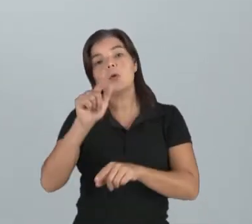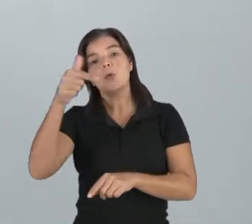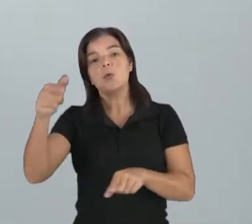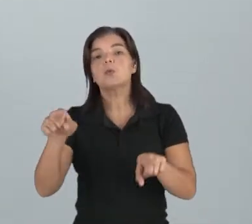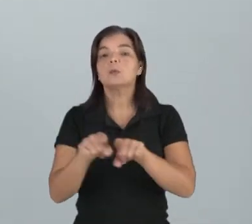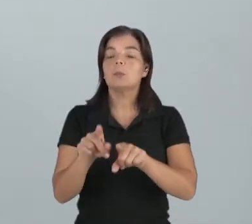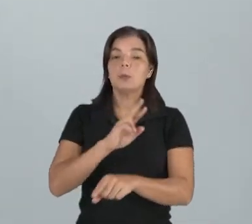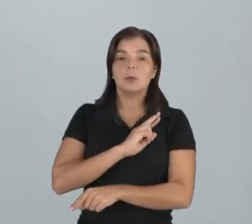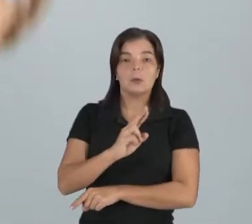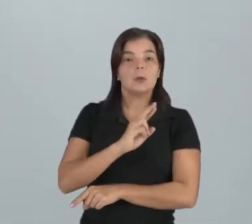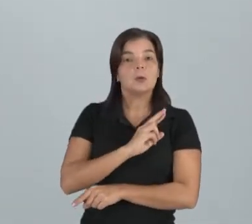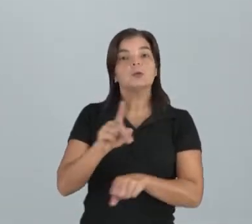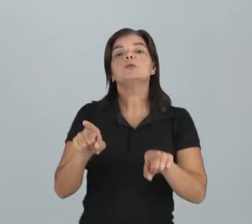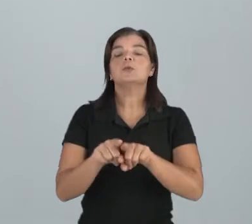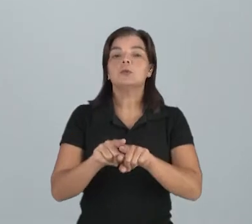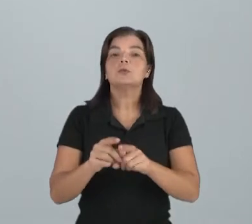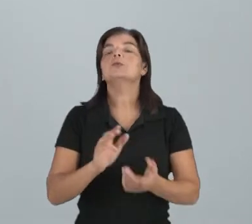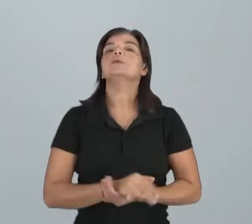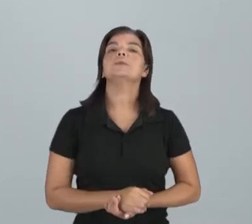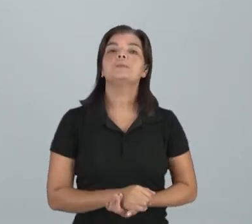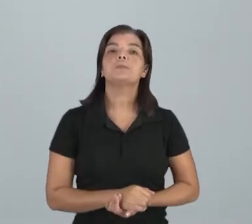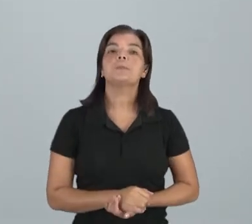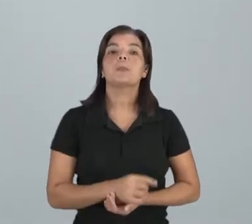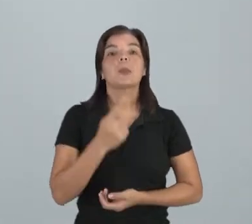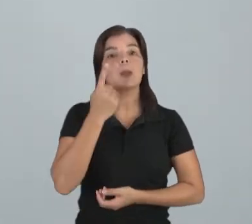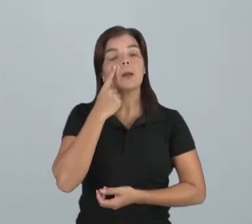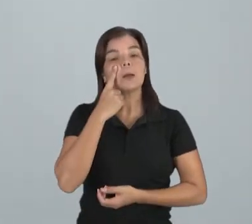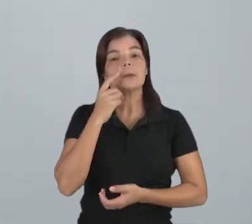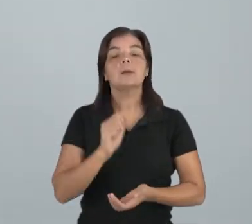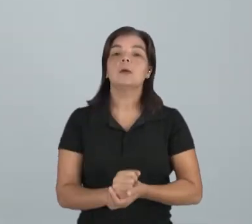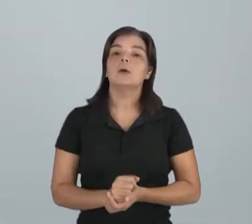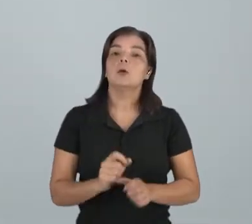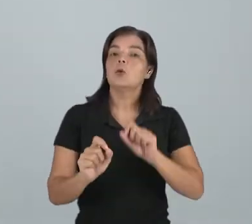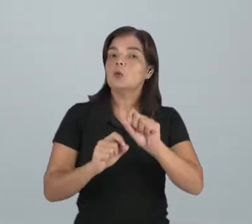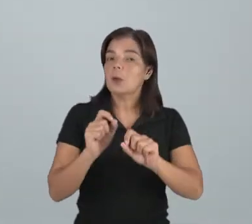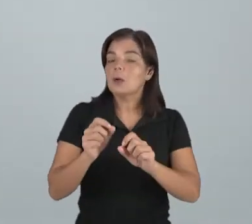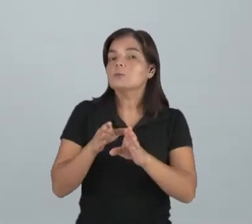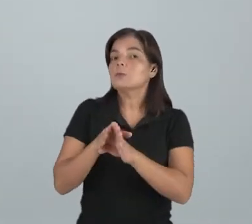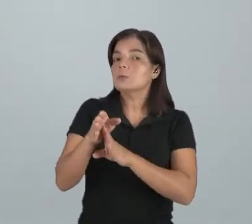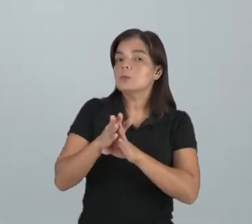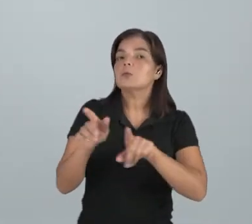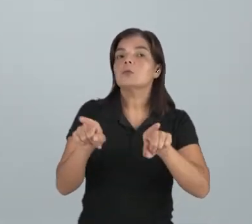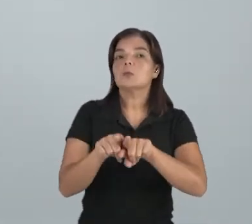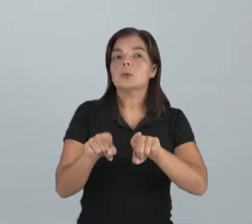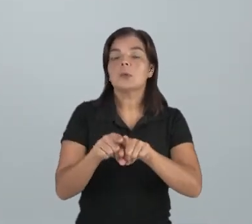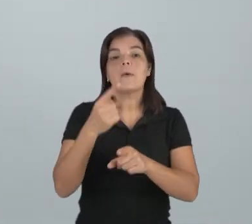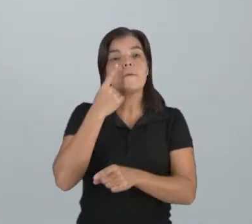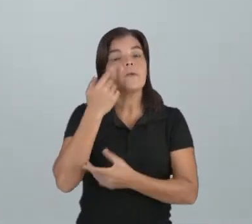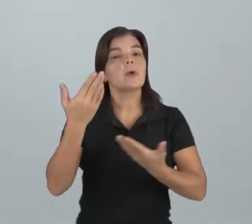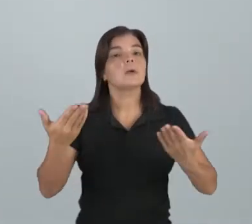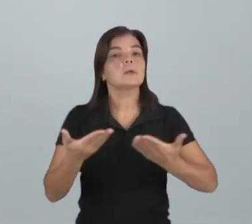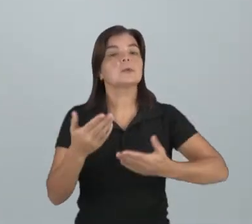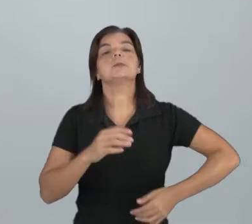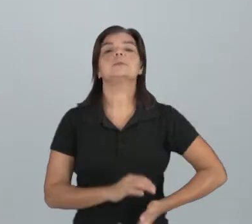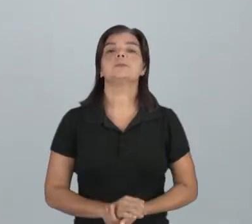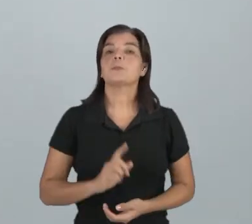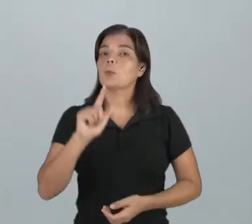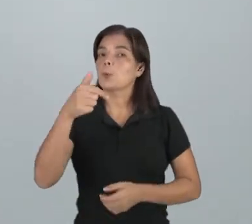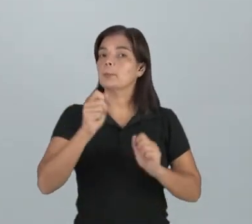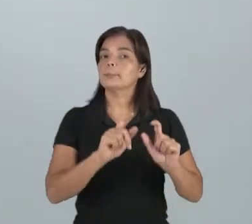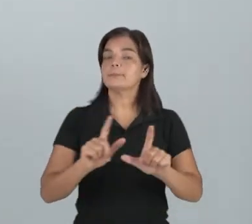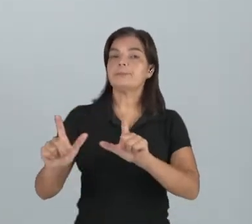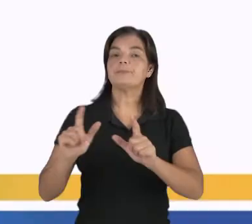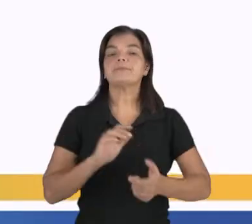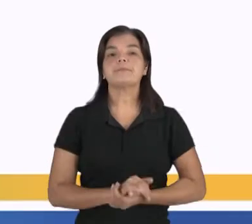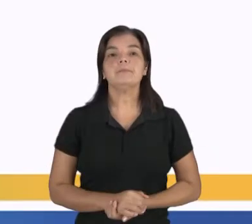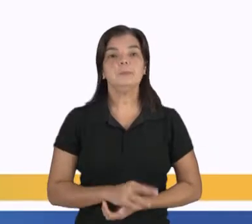outras religiões que acreditam na mediação de diversos intermediários. É o que nós vamos ver aí. Não é? No próximo